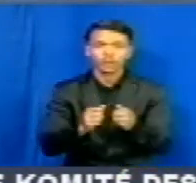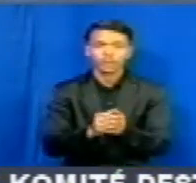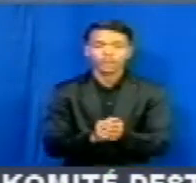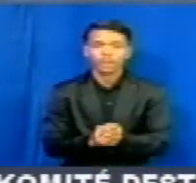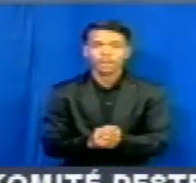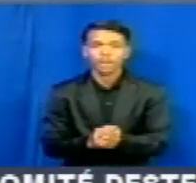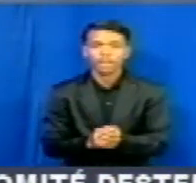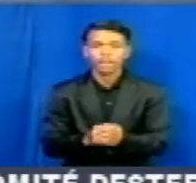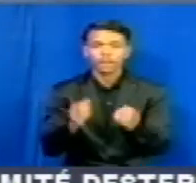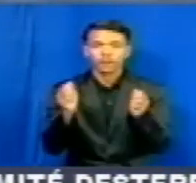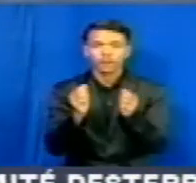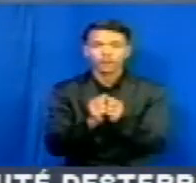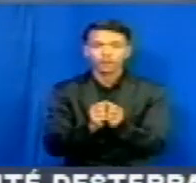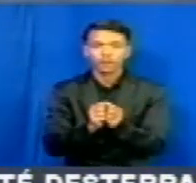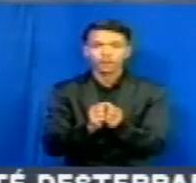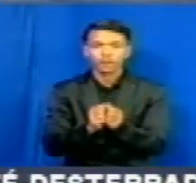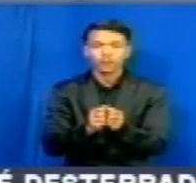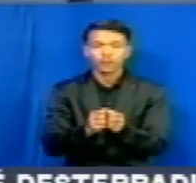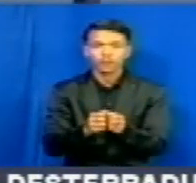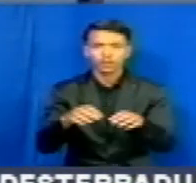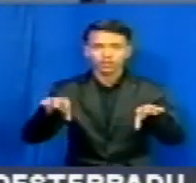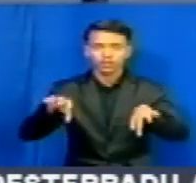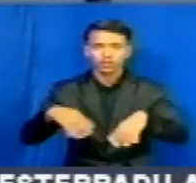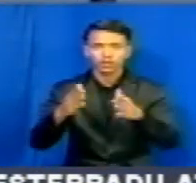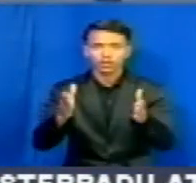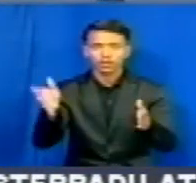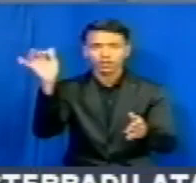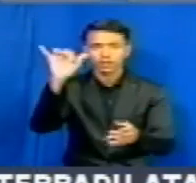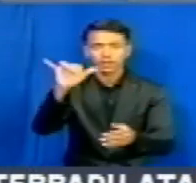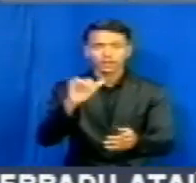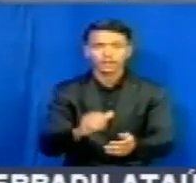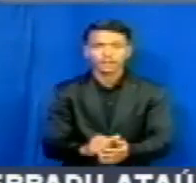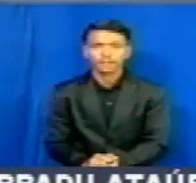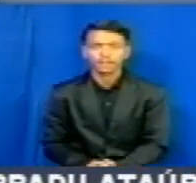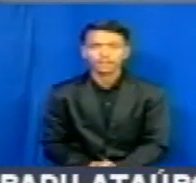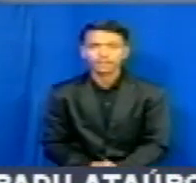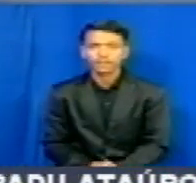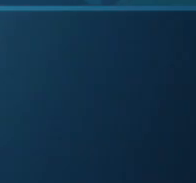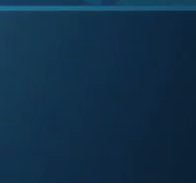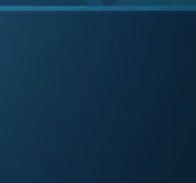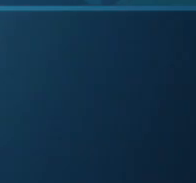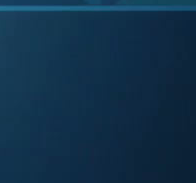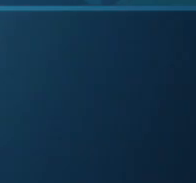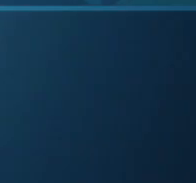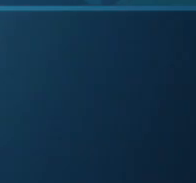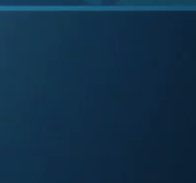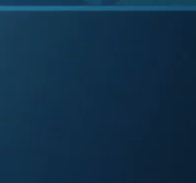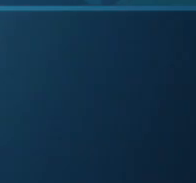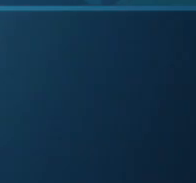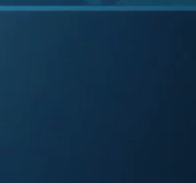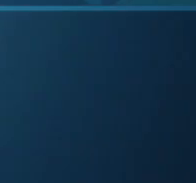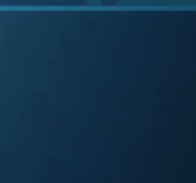Ship Building, honia subcontractor sira. Nuno Moraes, Alessandre dos Santos, ba RTTL. Atu